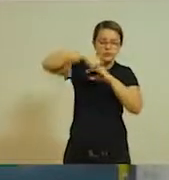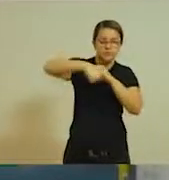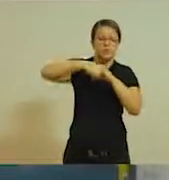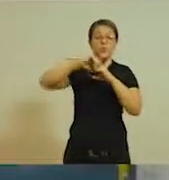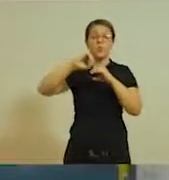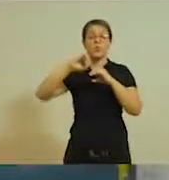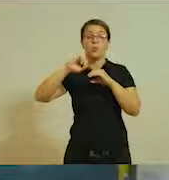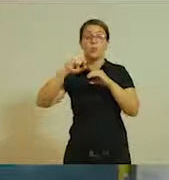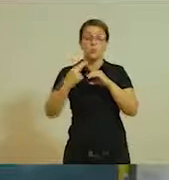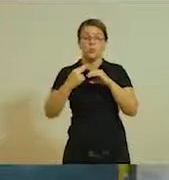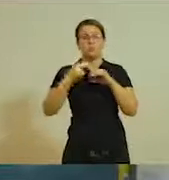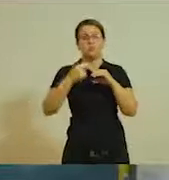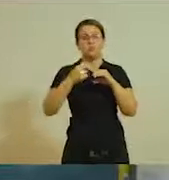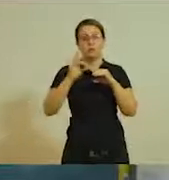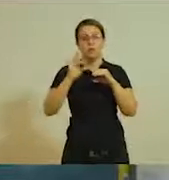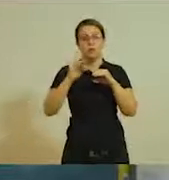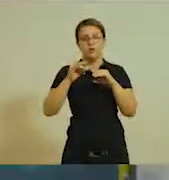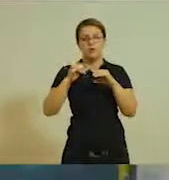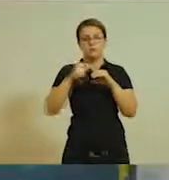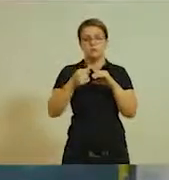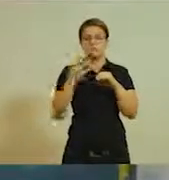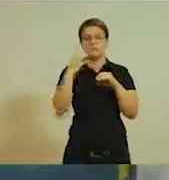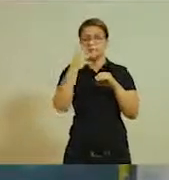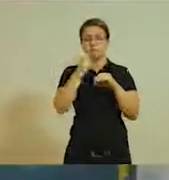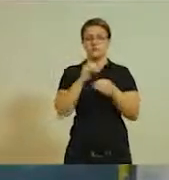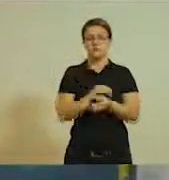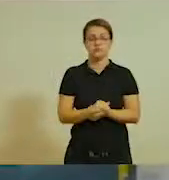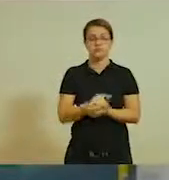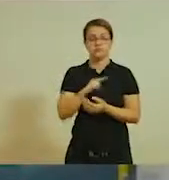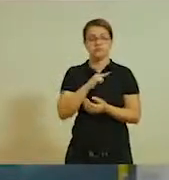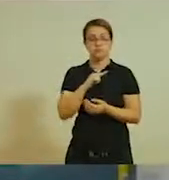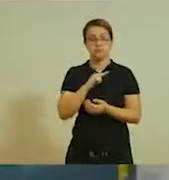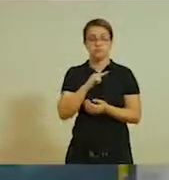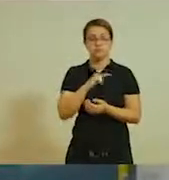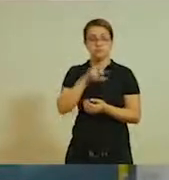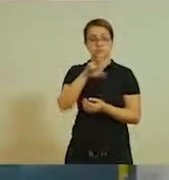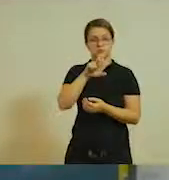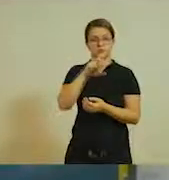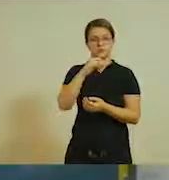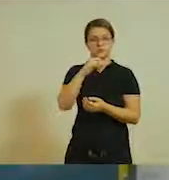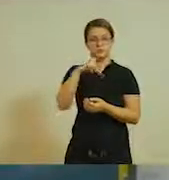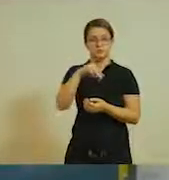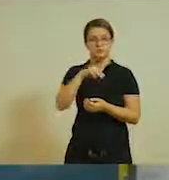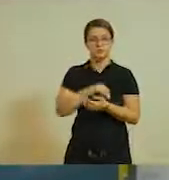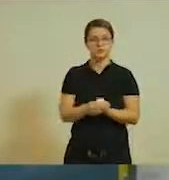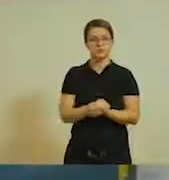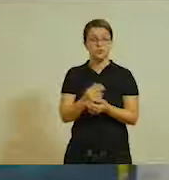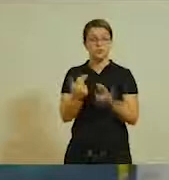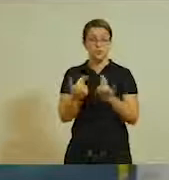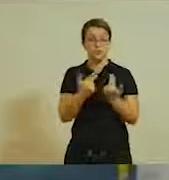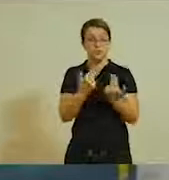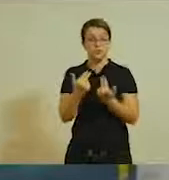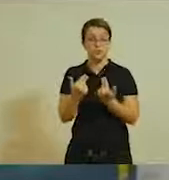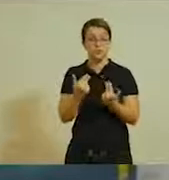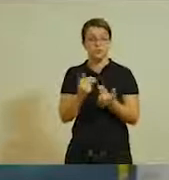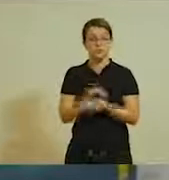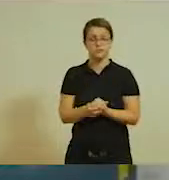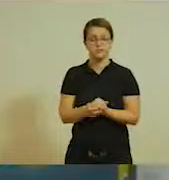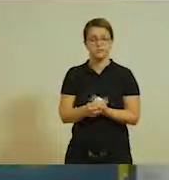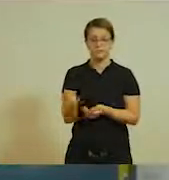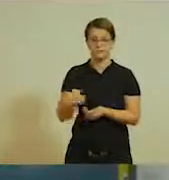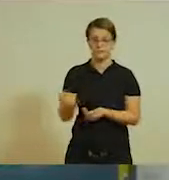cola. Olha como ele fica bonito. Esse daqui, ele tem 5 centímetros, igual pede aqui. Aí vocês vão